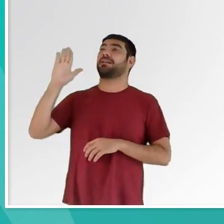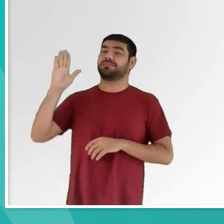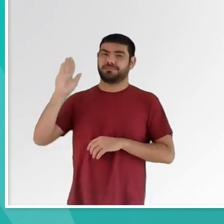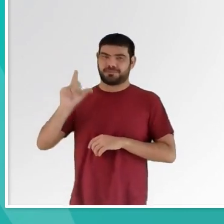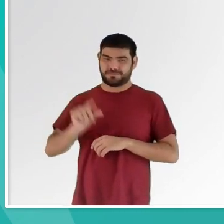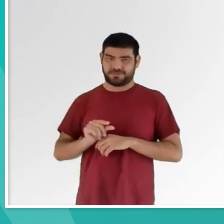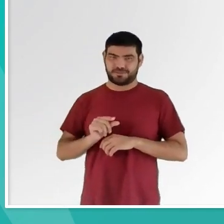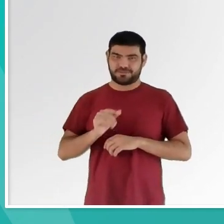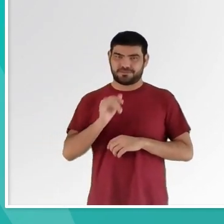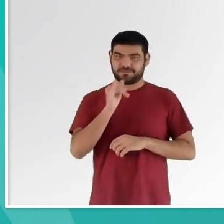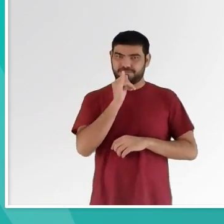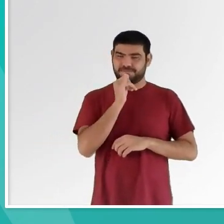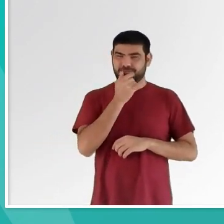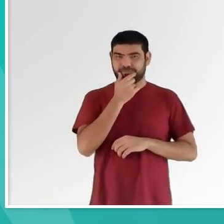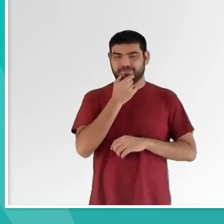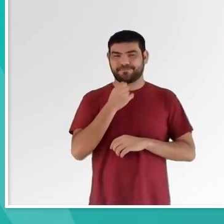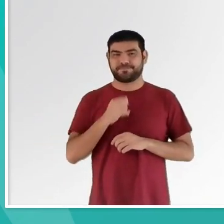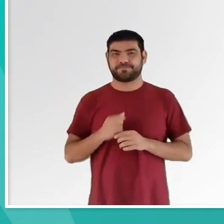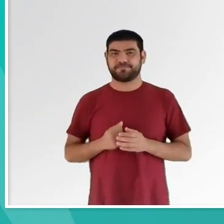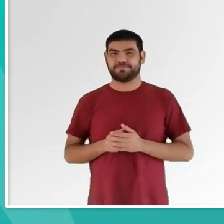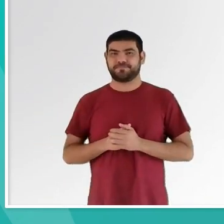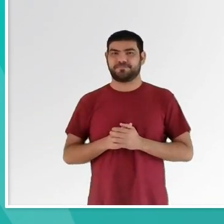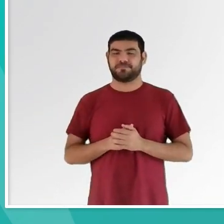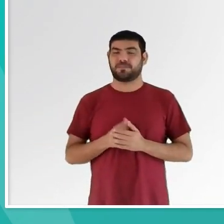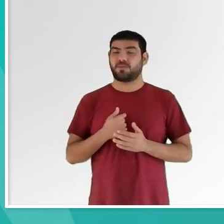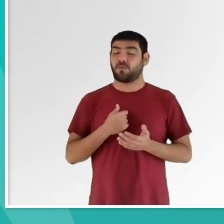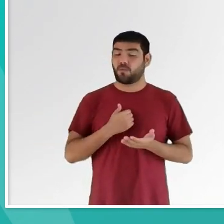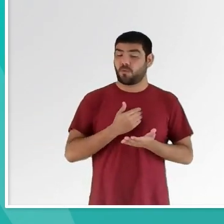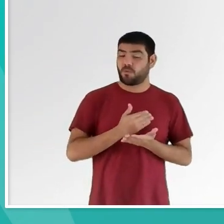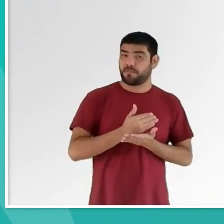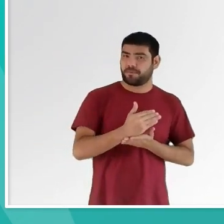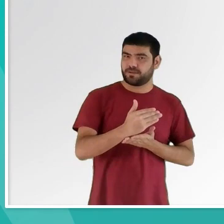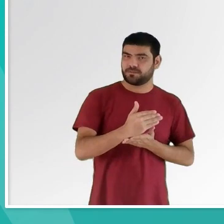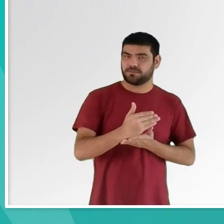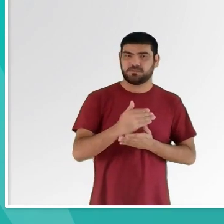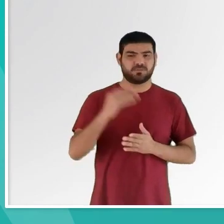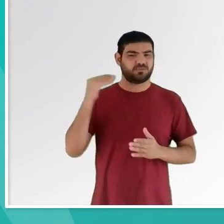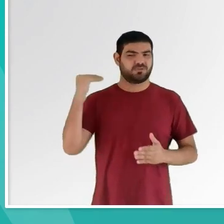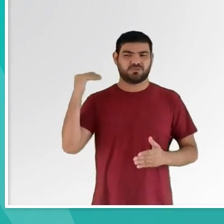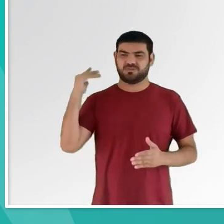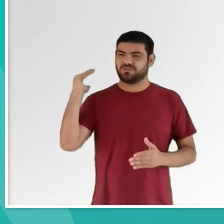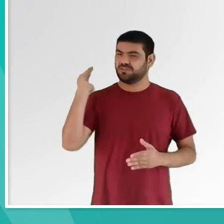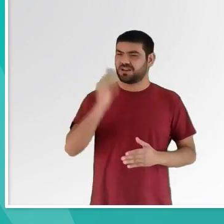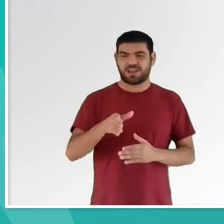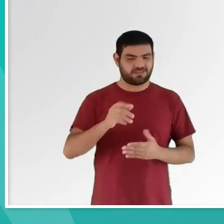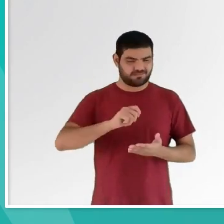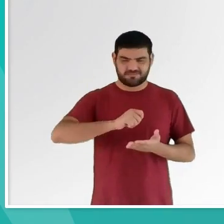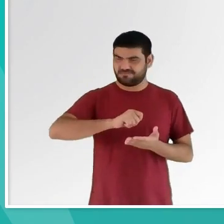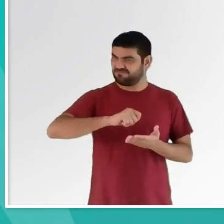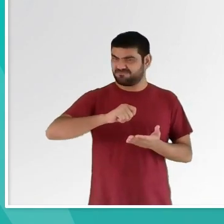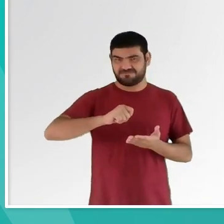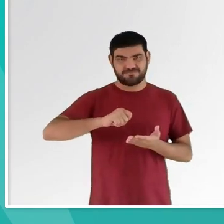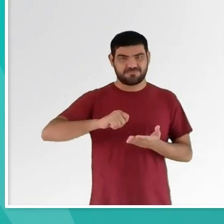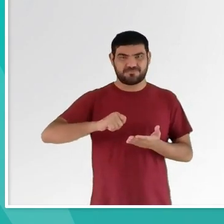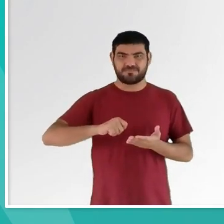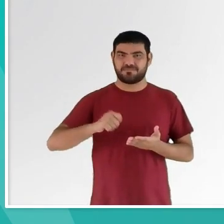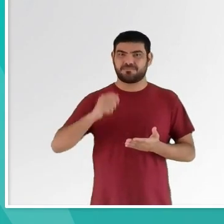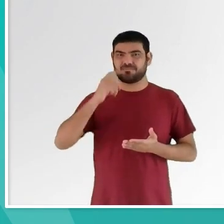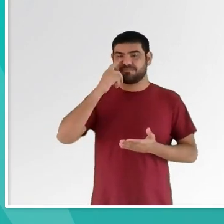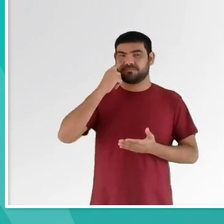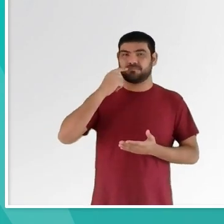da caricatura, eu começo ele direto, sem o uso do esboço, né? Normalmente, em outros tipos de